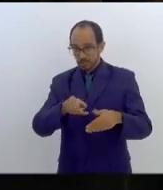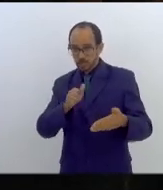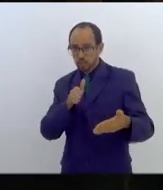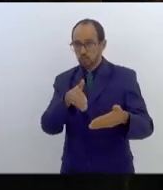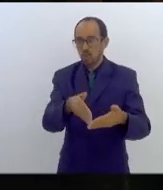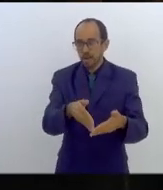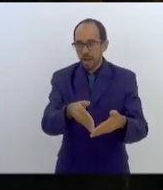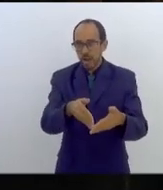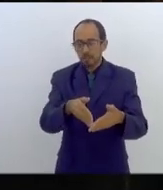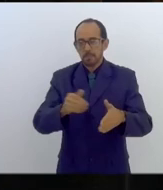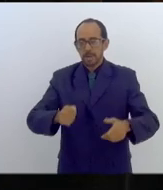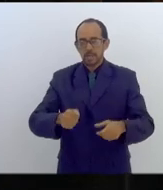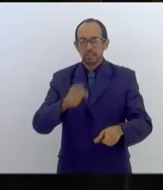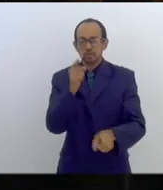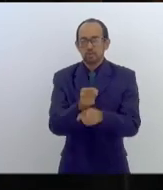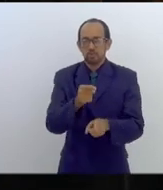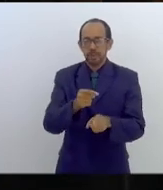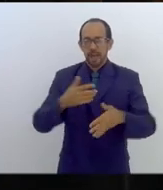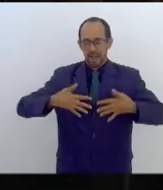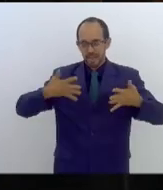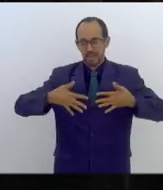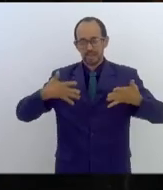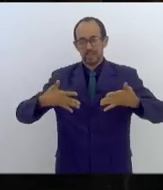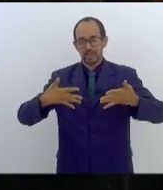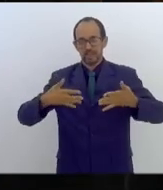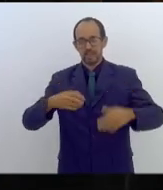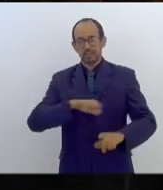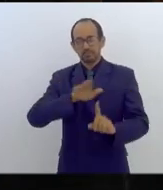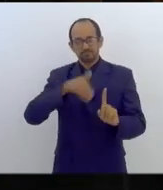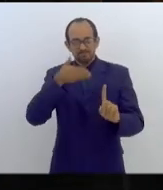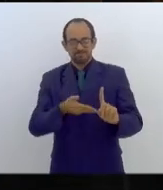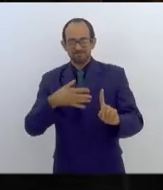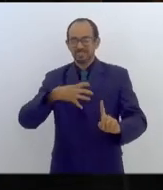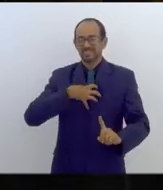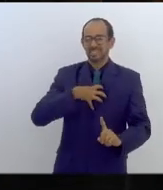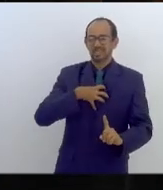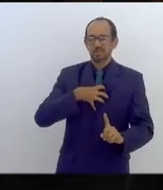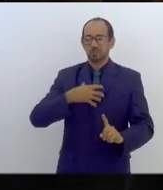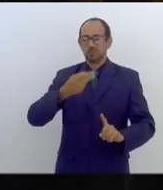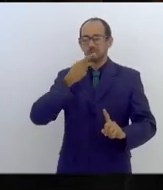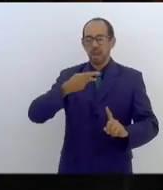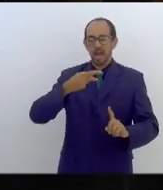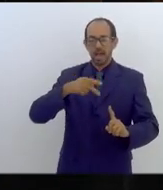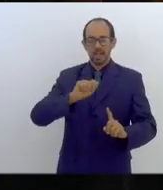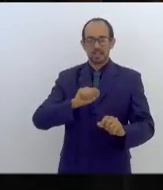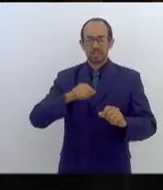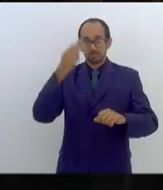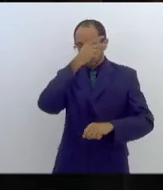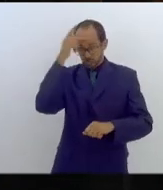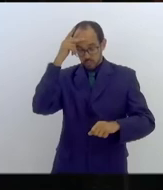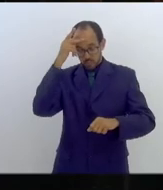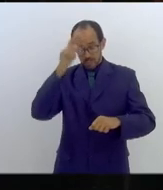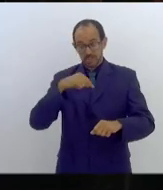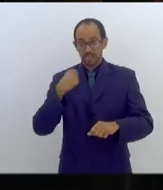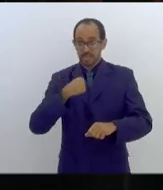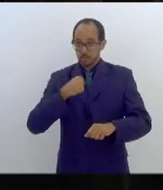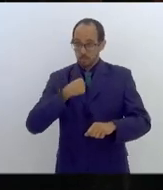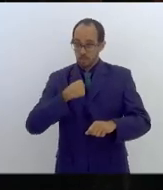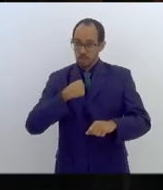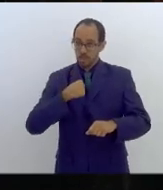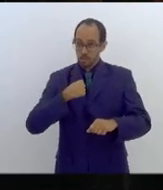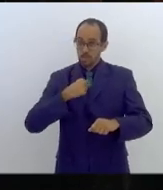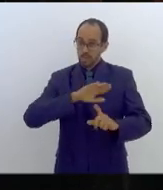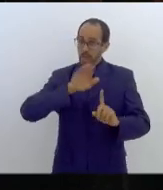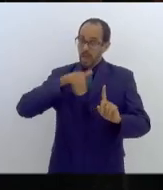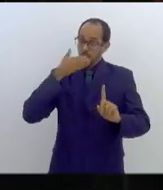descrever alegria e a honra que sinto por poder ladear tantas figuras proeminentes que como eu tenho a honra